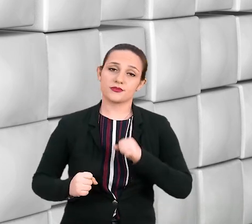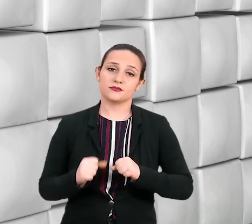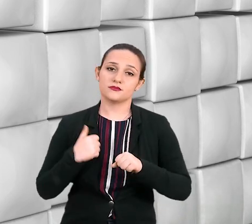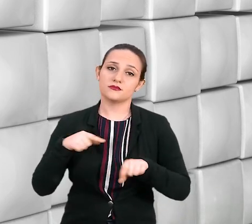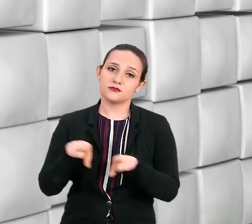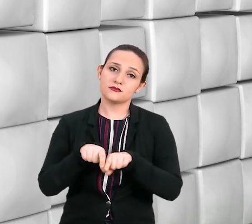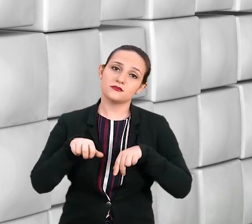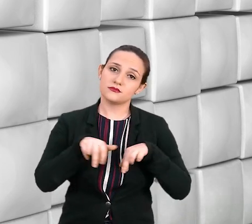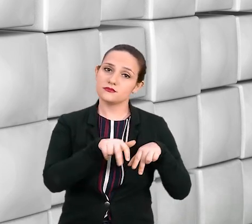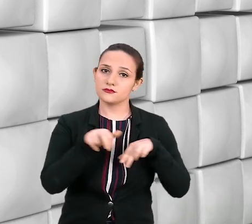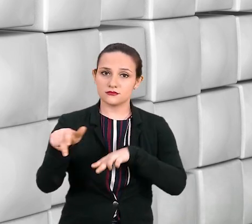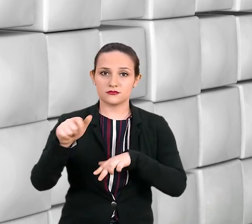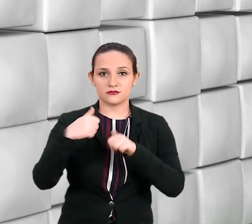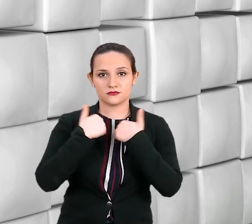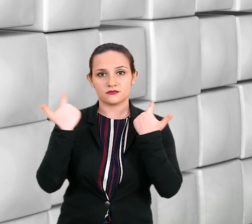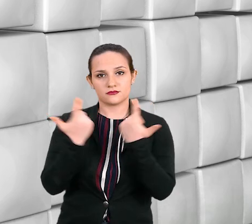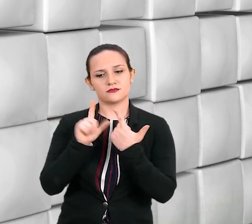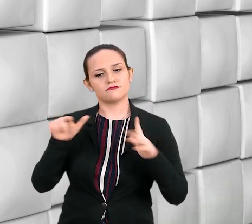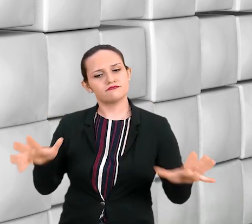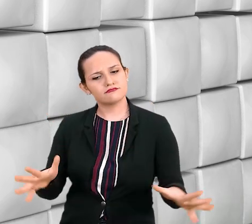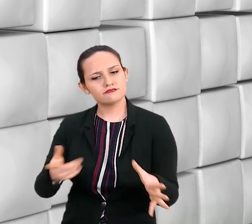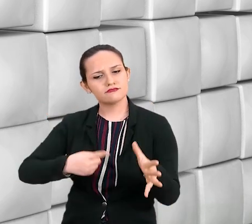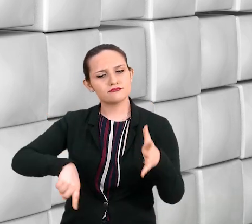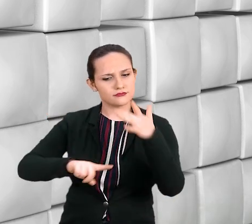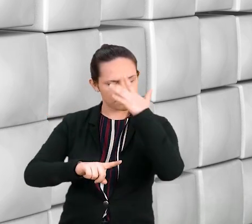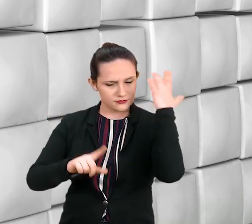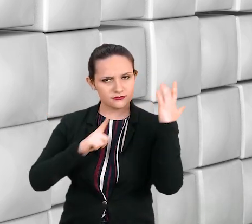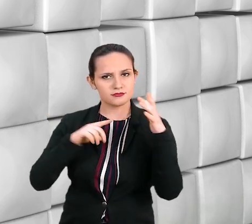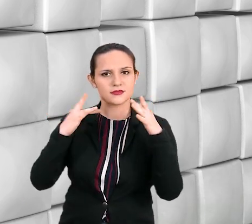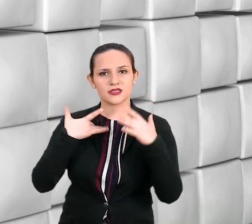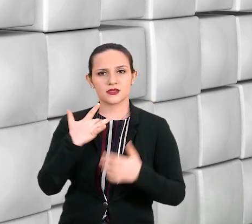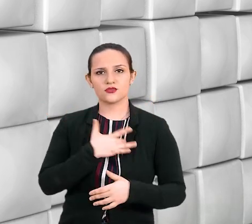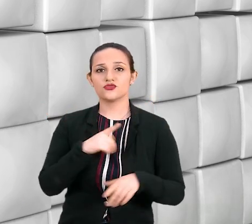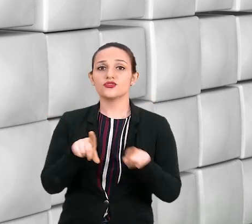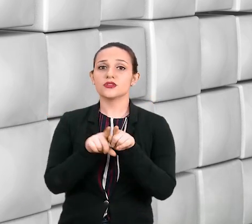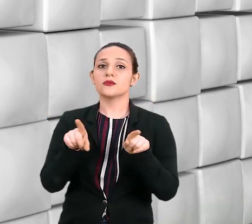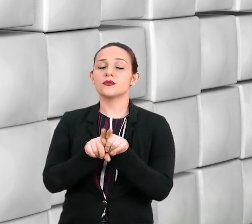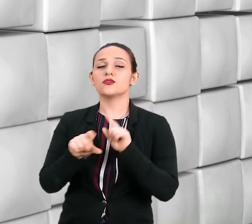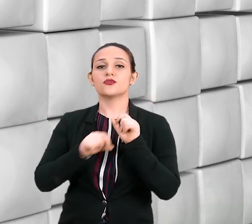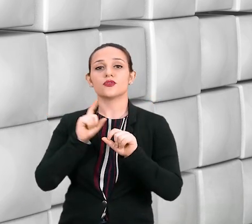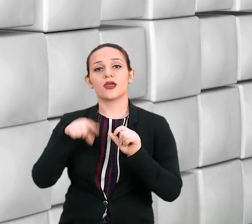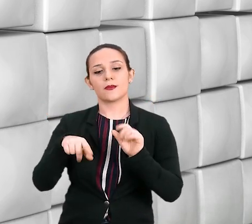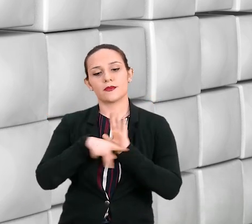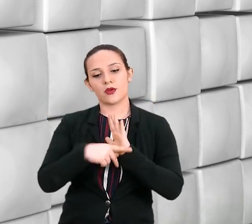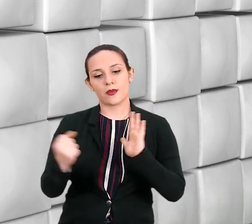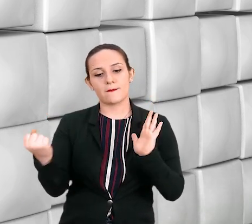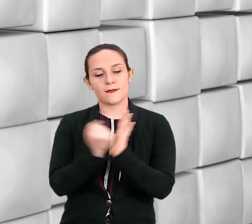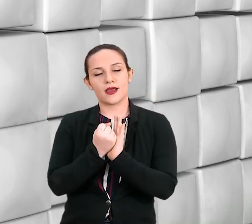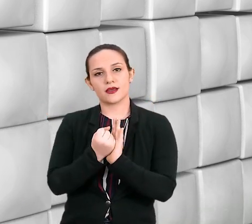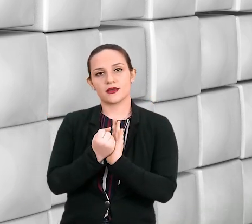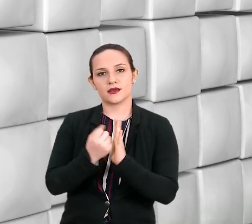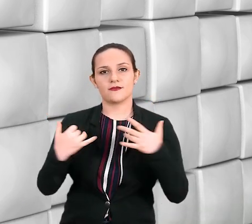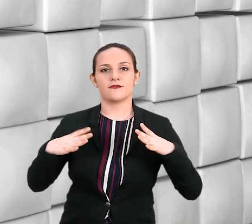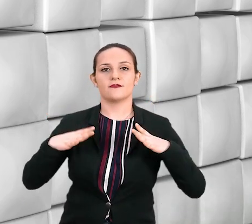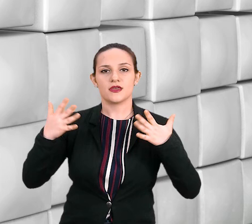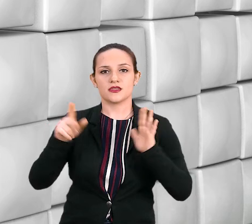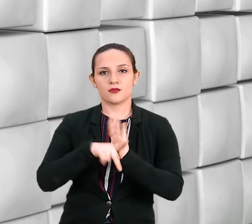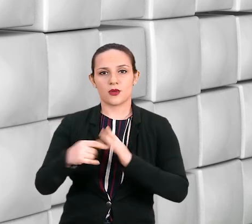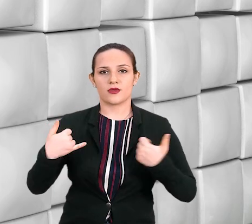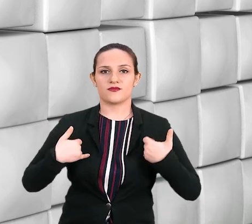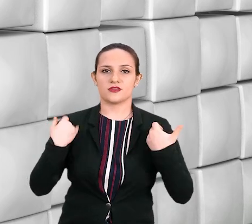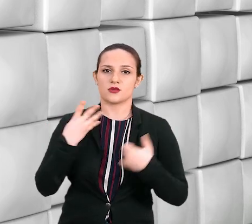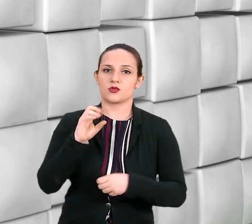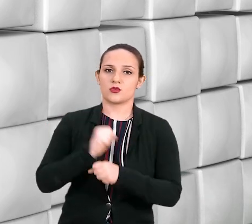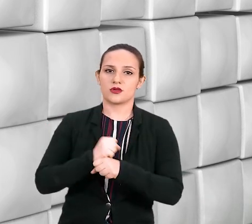e caminhada da Assembleia. Além de estimular a saúde, o evento faz parte do calendário de festividades